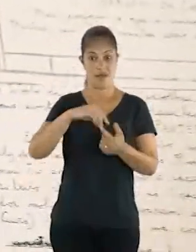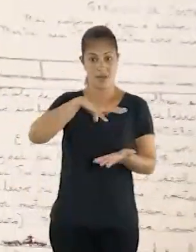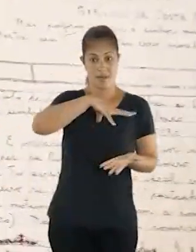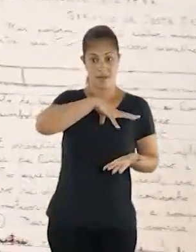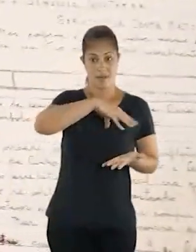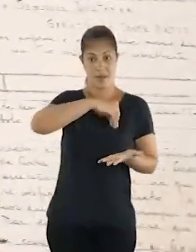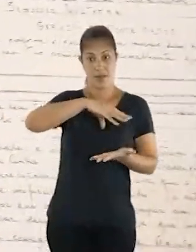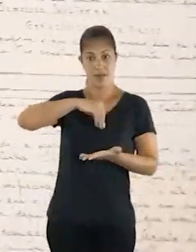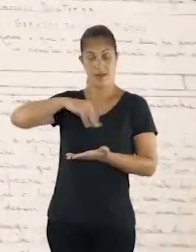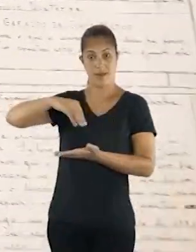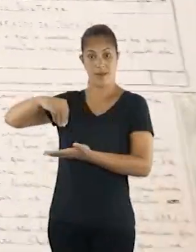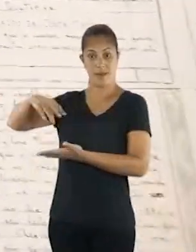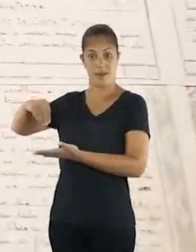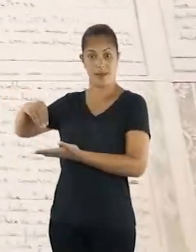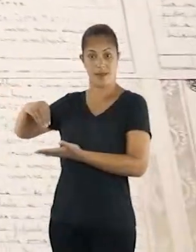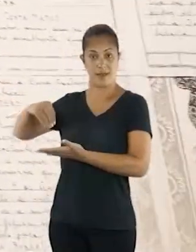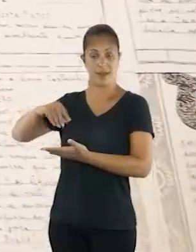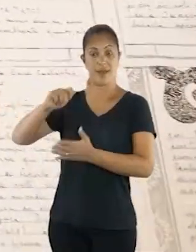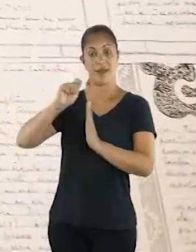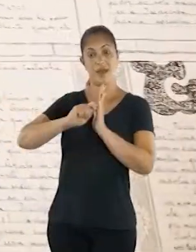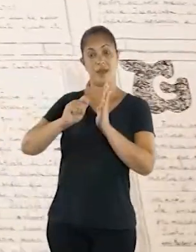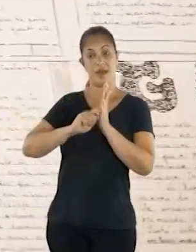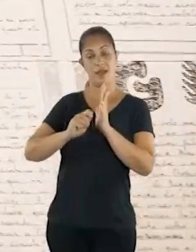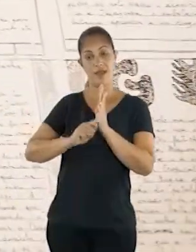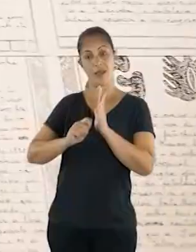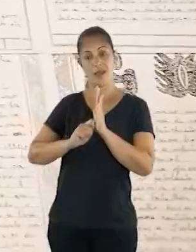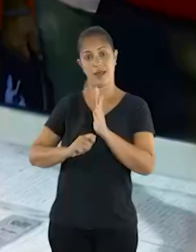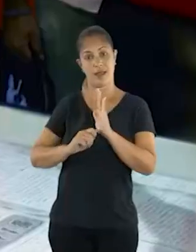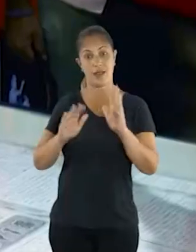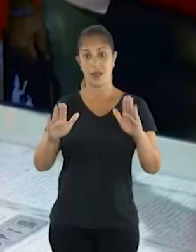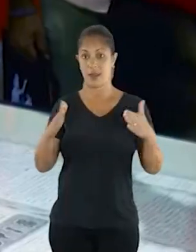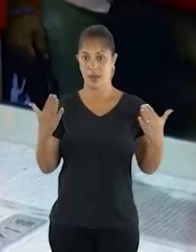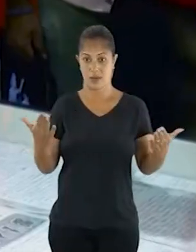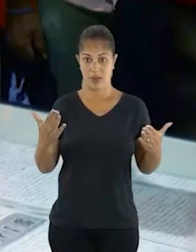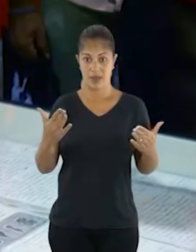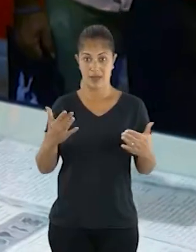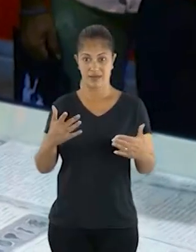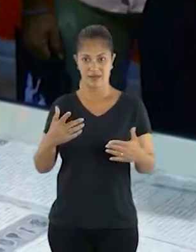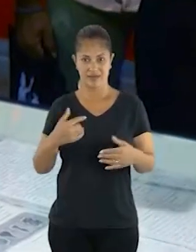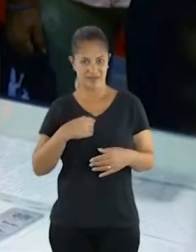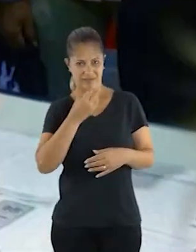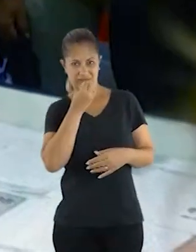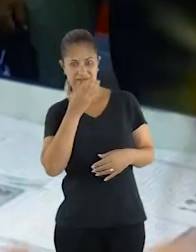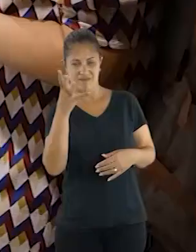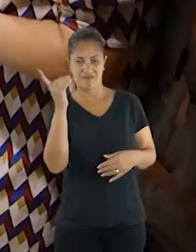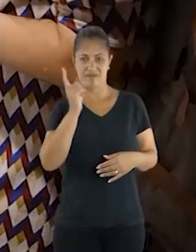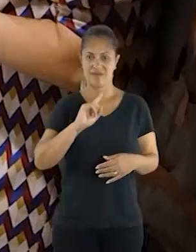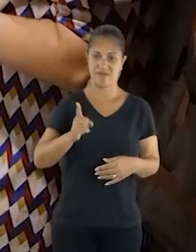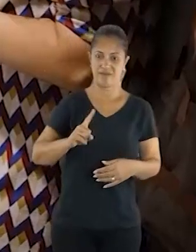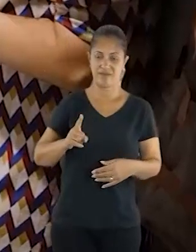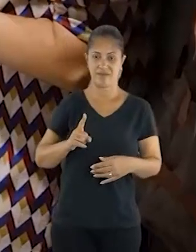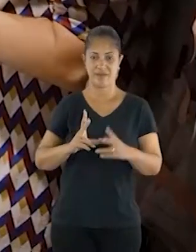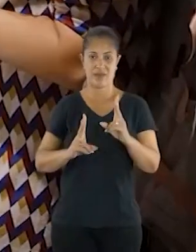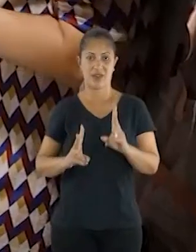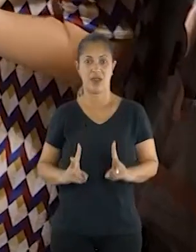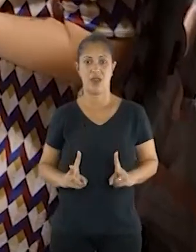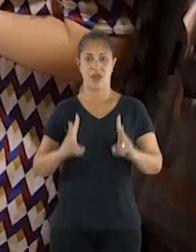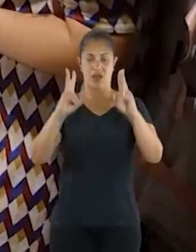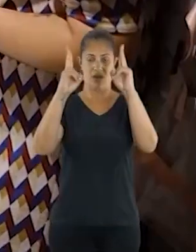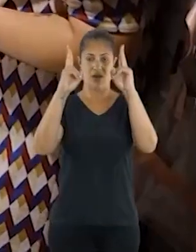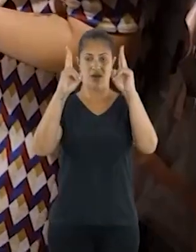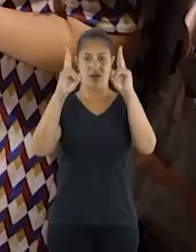xerox, né? E aí ele escrevia, e quando ele não ficava muito satisfeito, ele cortava um